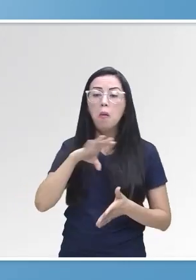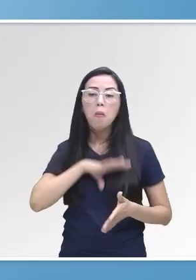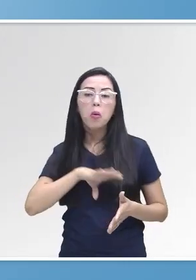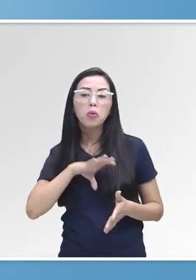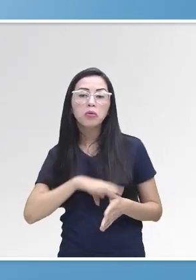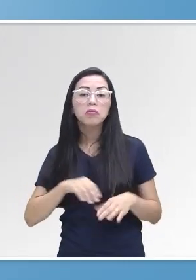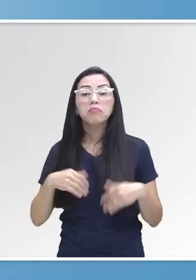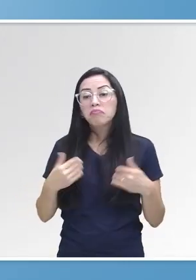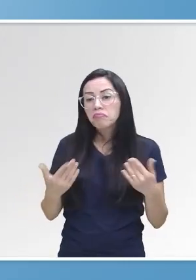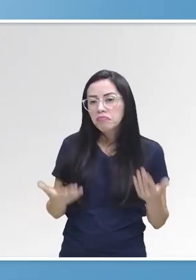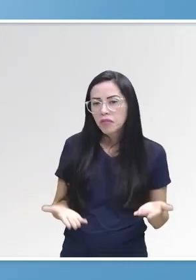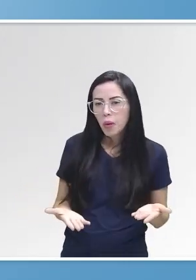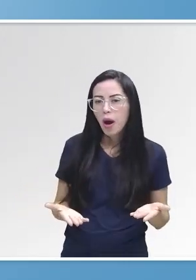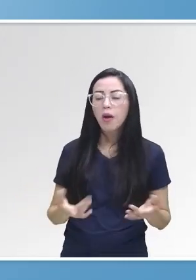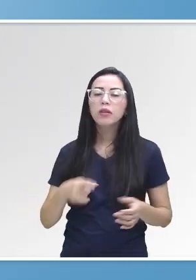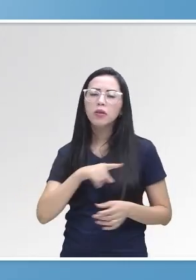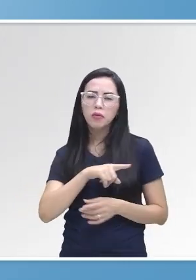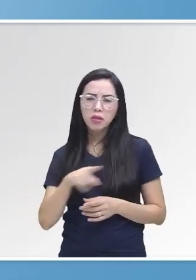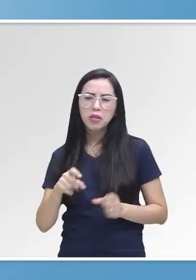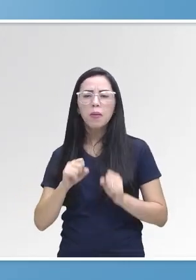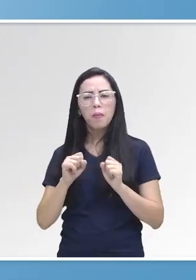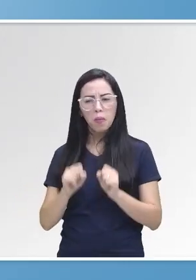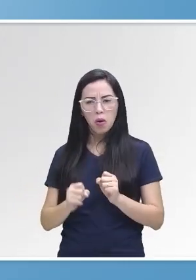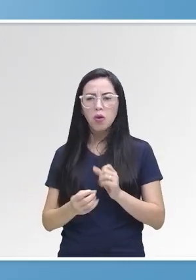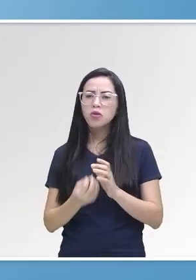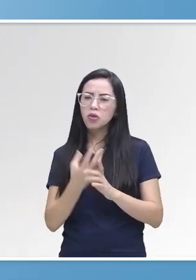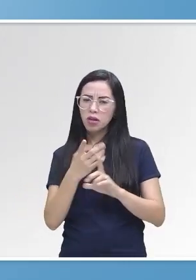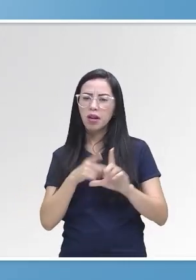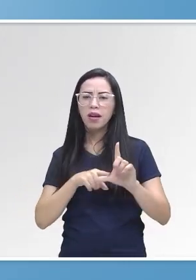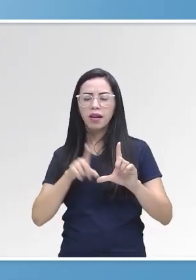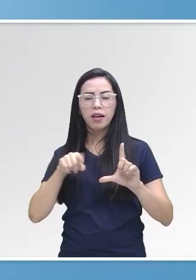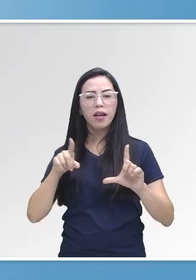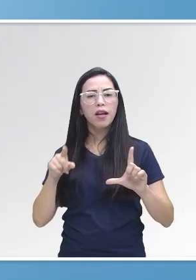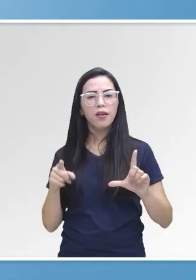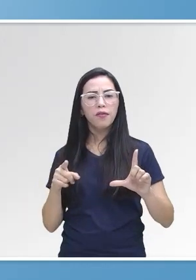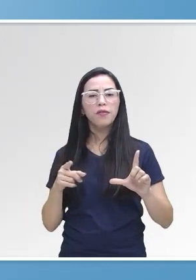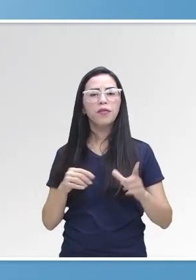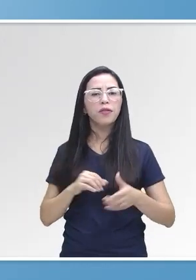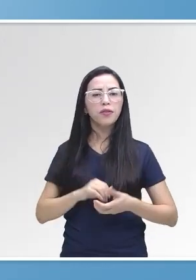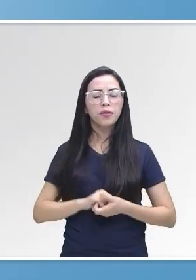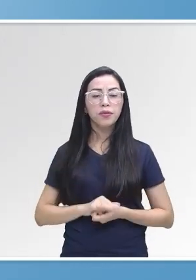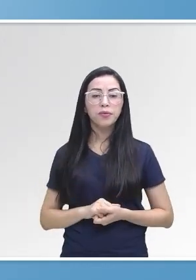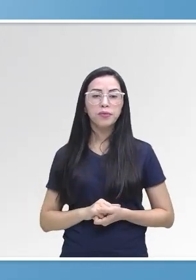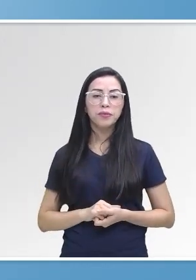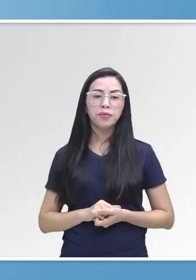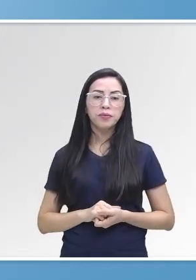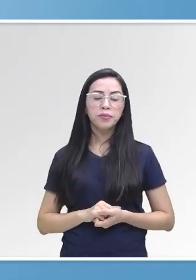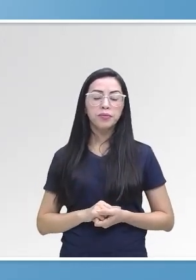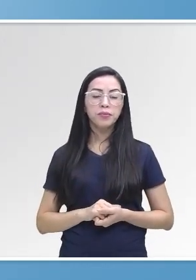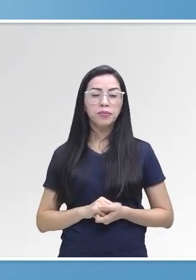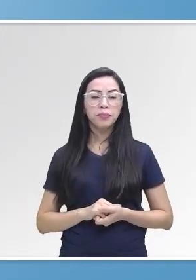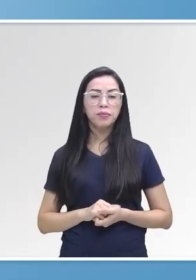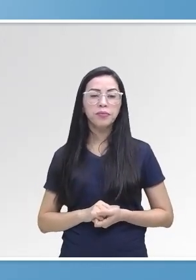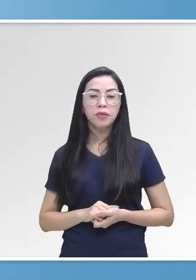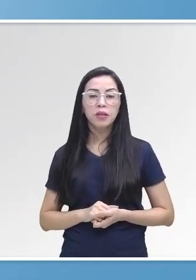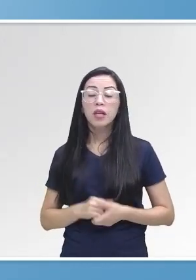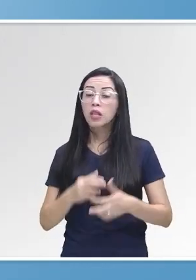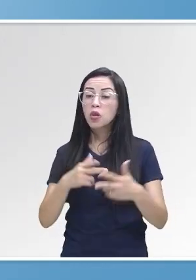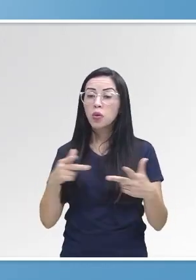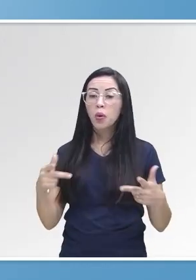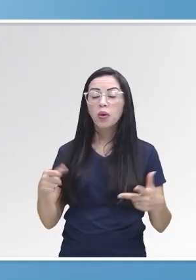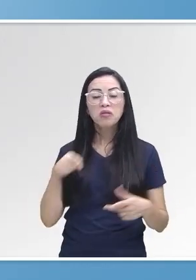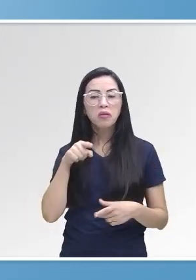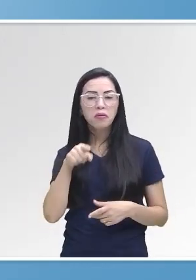Zinho Isso aí são as representações do nosso cotidiano das coisas que a gente faz nosso